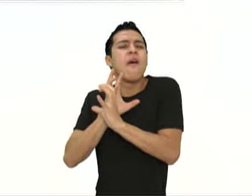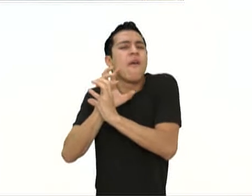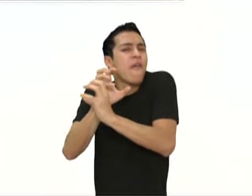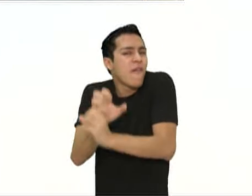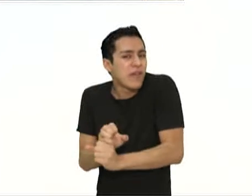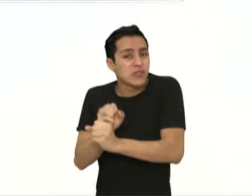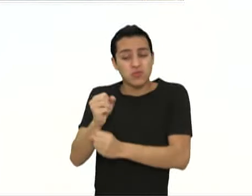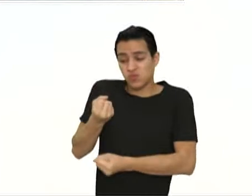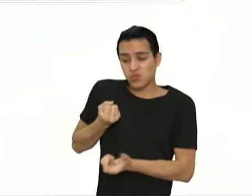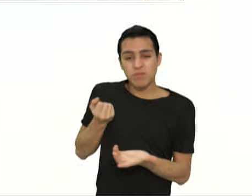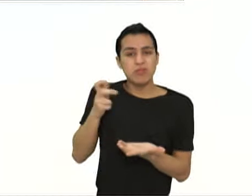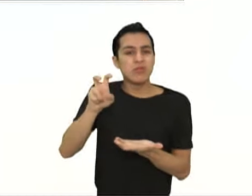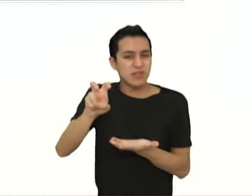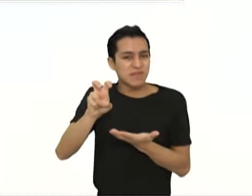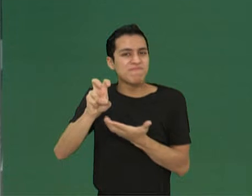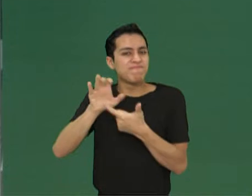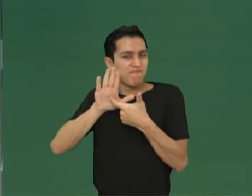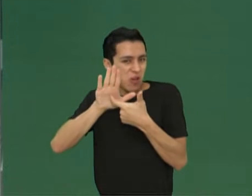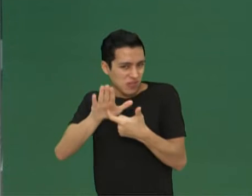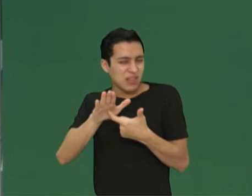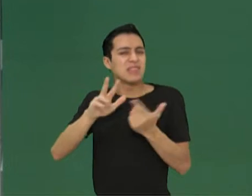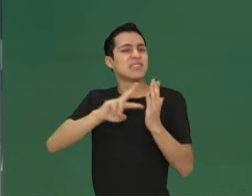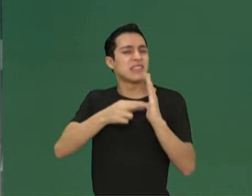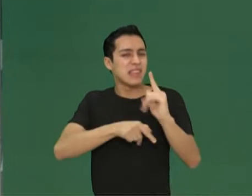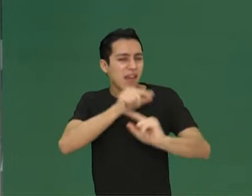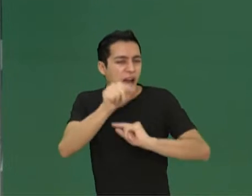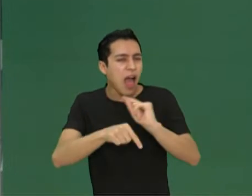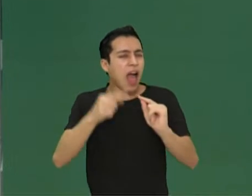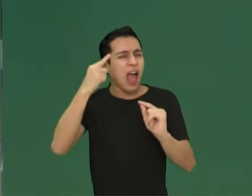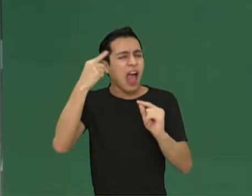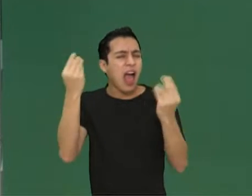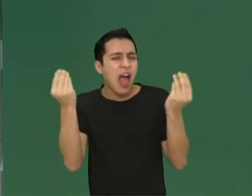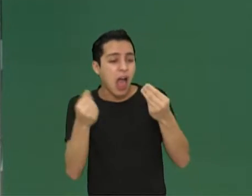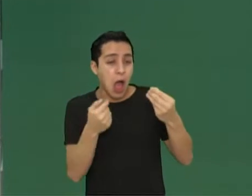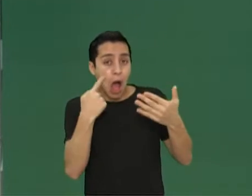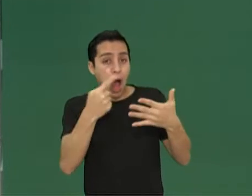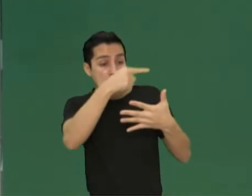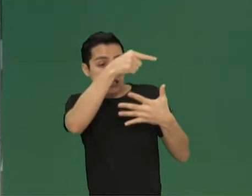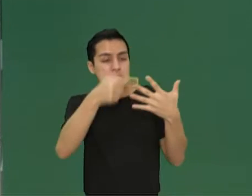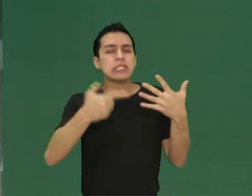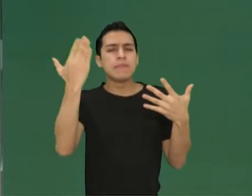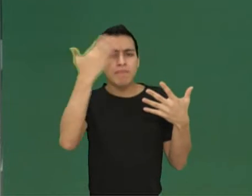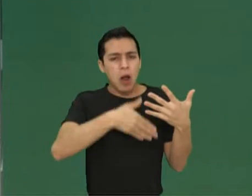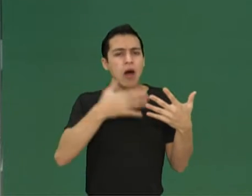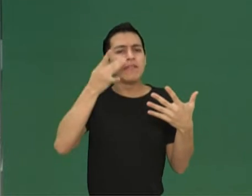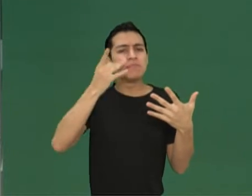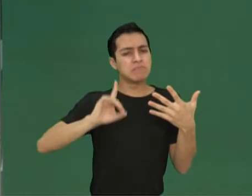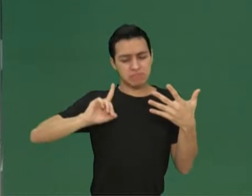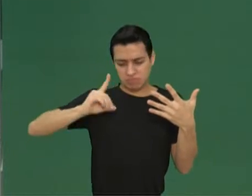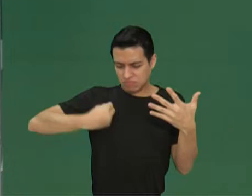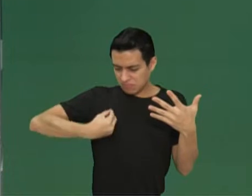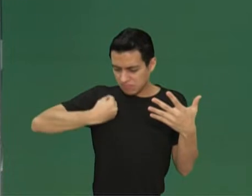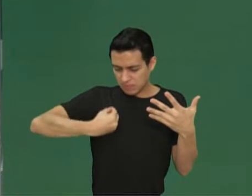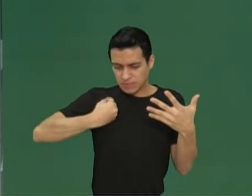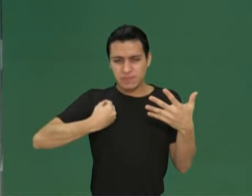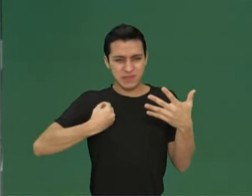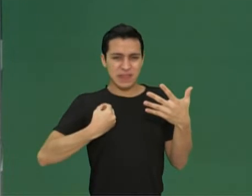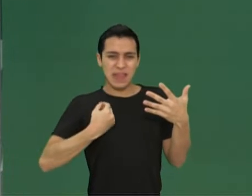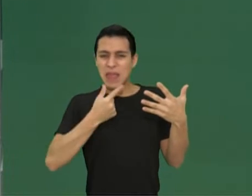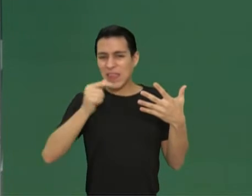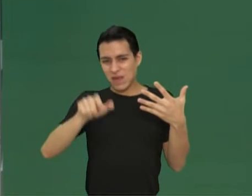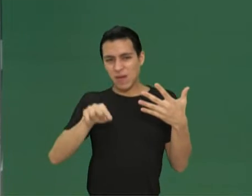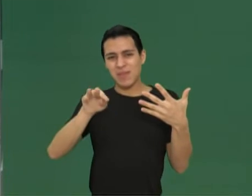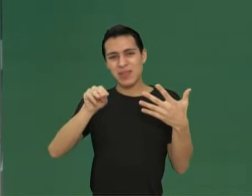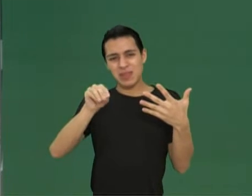com o número 5 mostrando. Então, é uma referência a essa ideia, das 5 provas da existência de Deus aí, que o Tomás de Aquino realiza